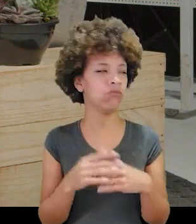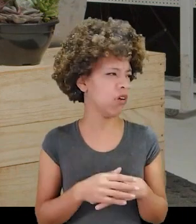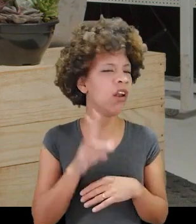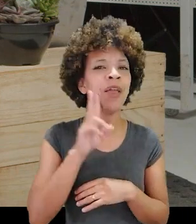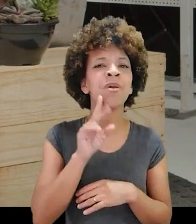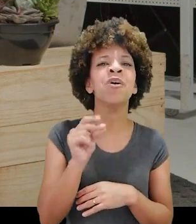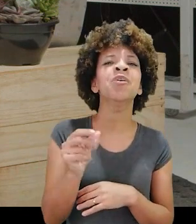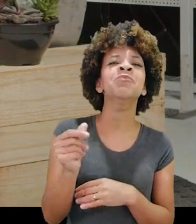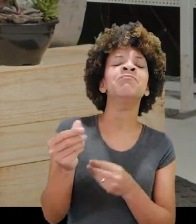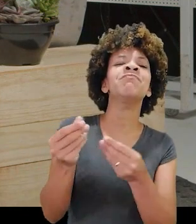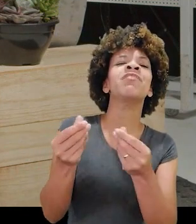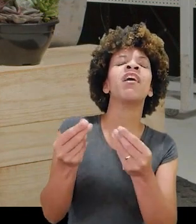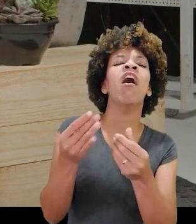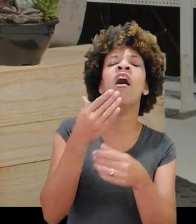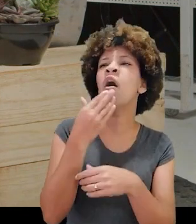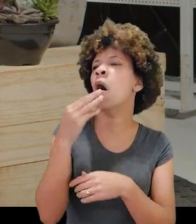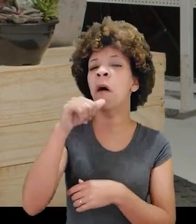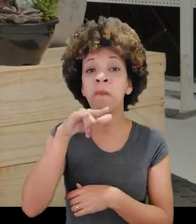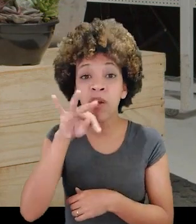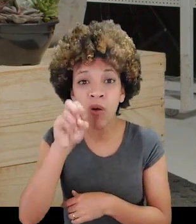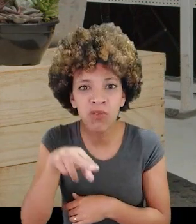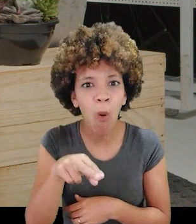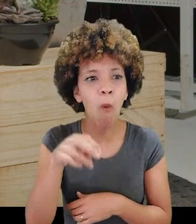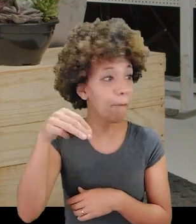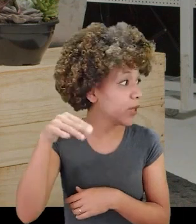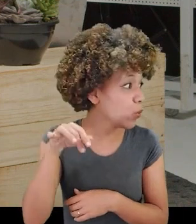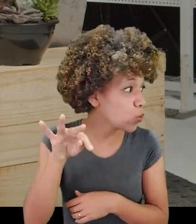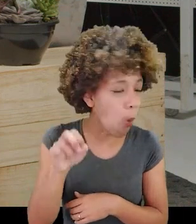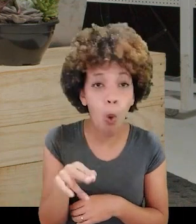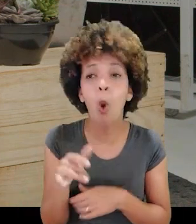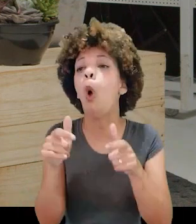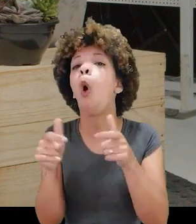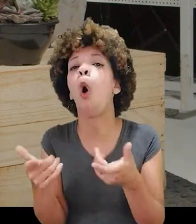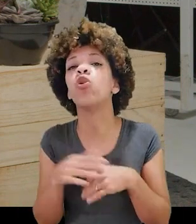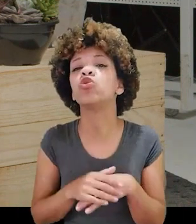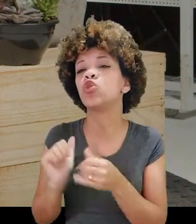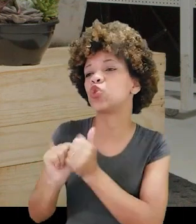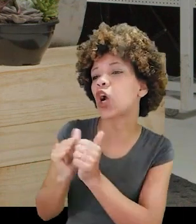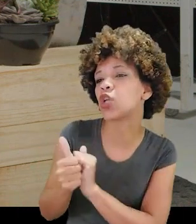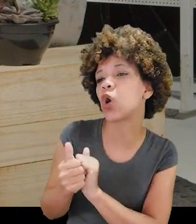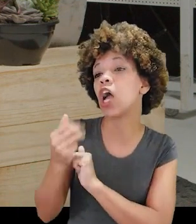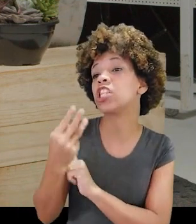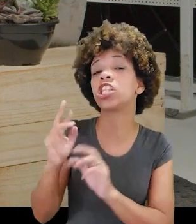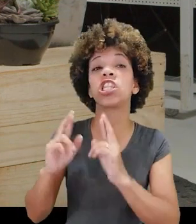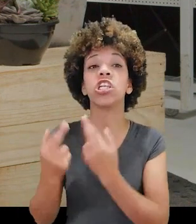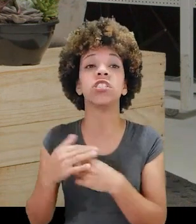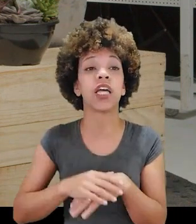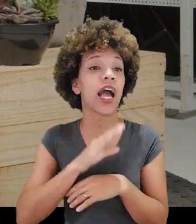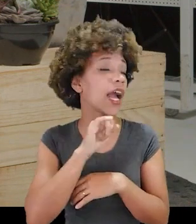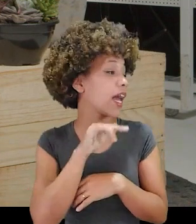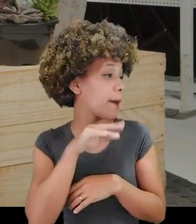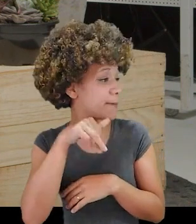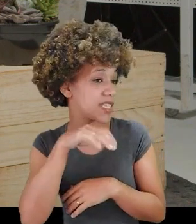anda lembra do o nome do carago Milton Neves faz por onde anda o jogador o zagueiro Abril 13